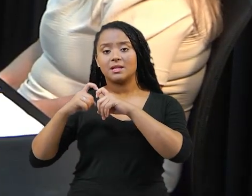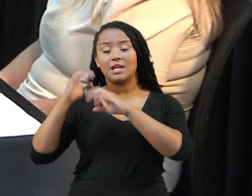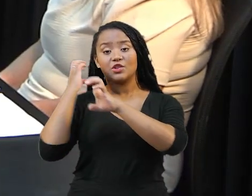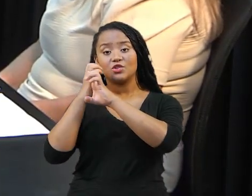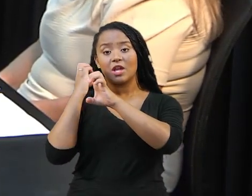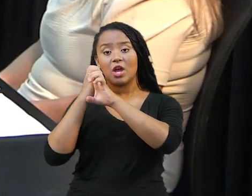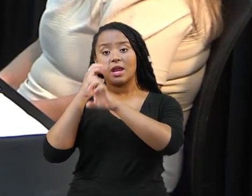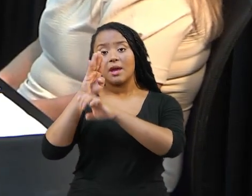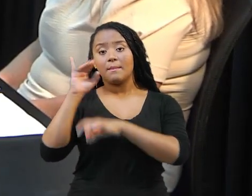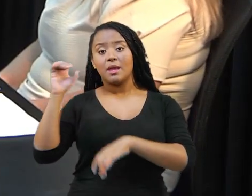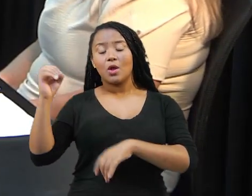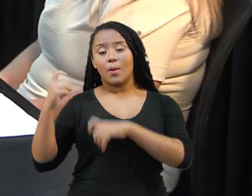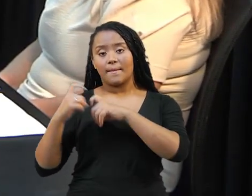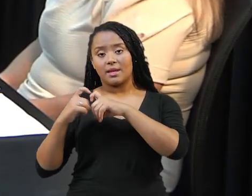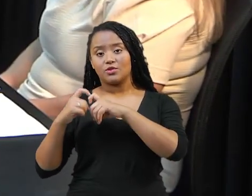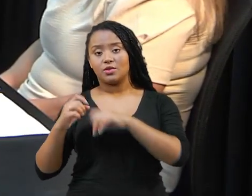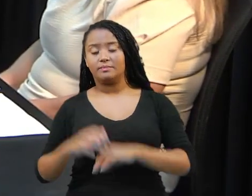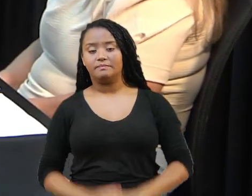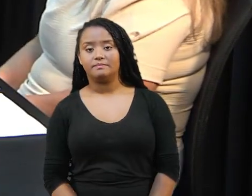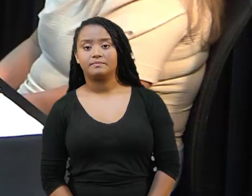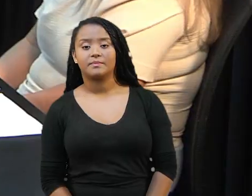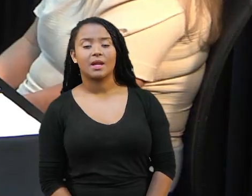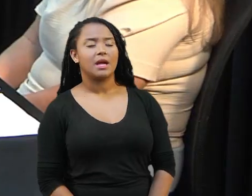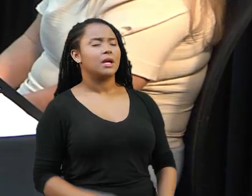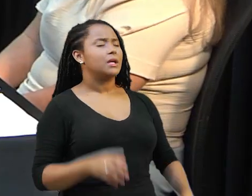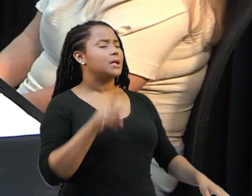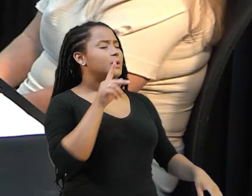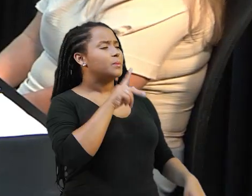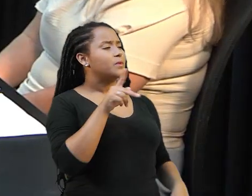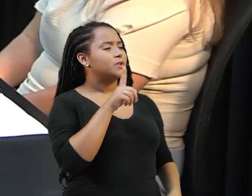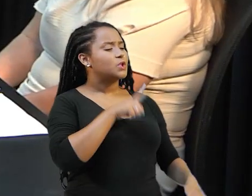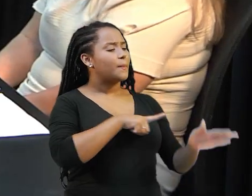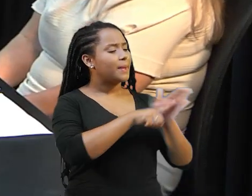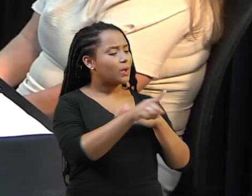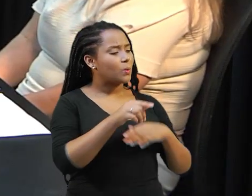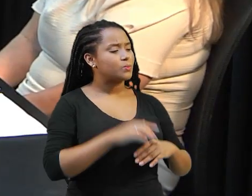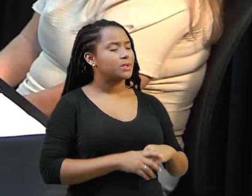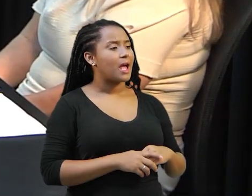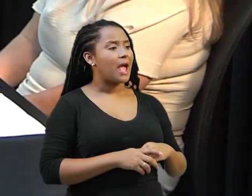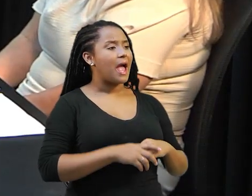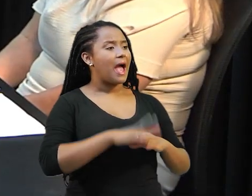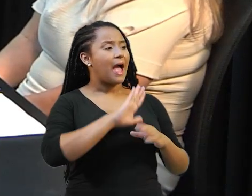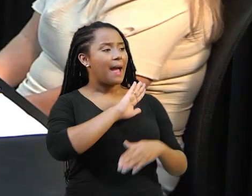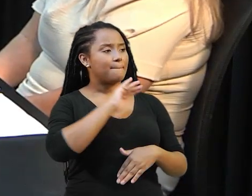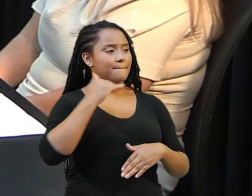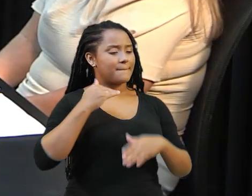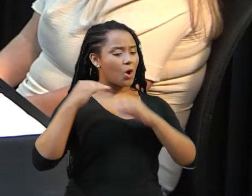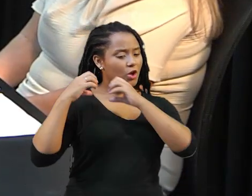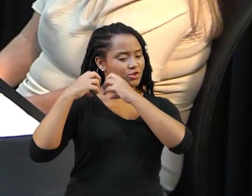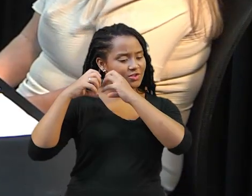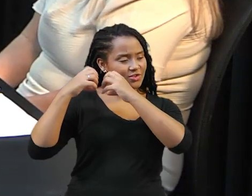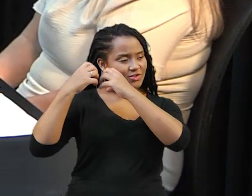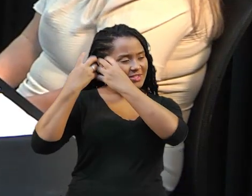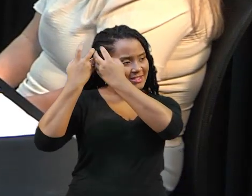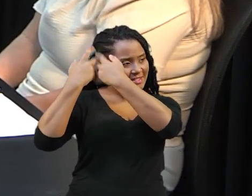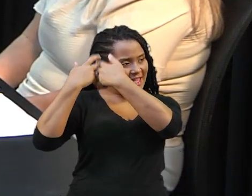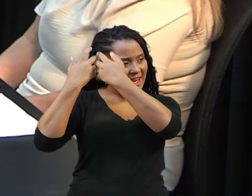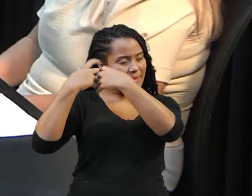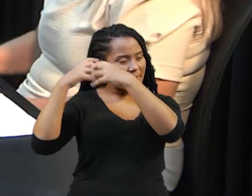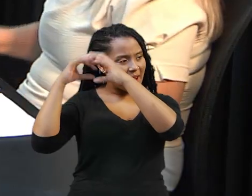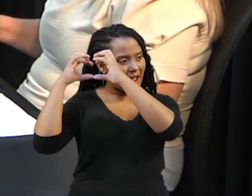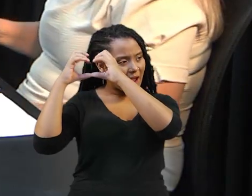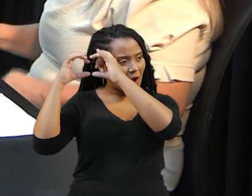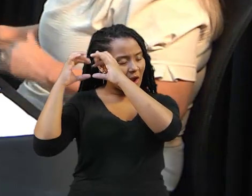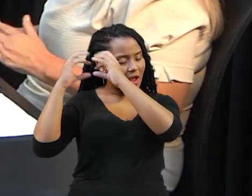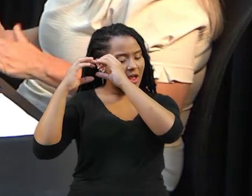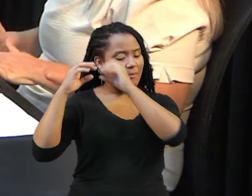isso. Aqui do campus. Engenharia. Professor, a morte cerebral é extremamente delicada, não é? Porque ela lida